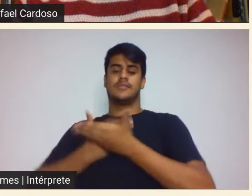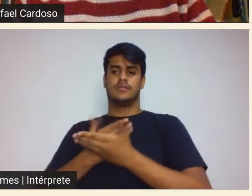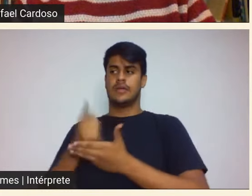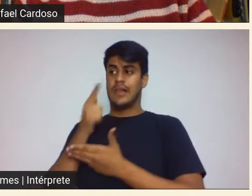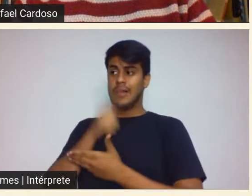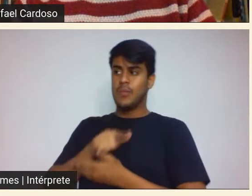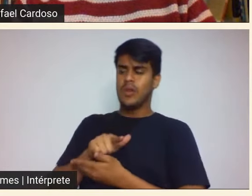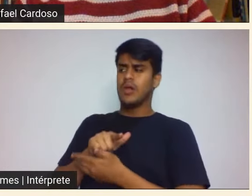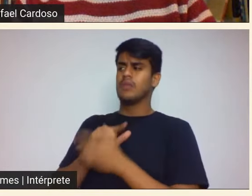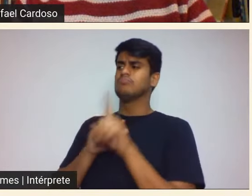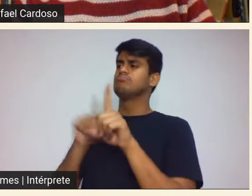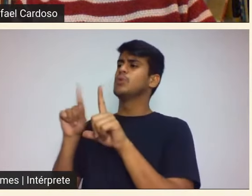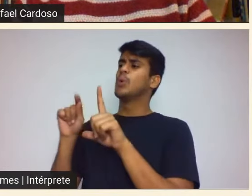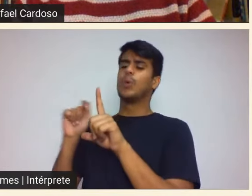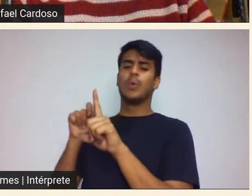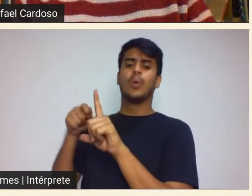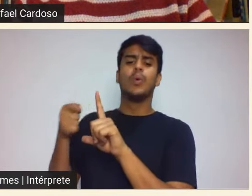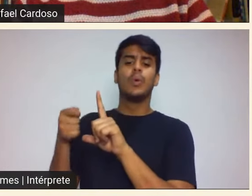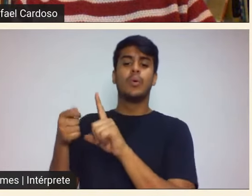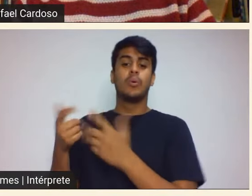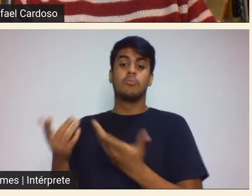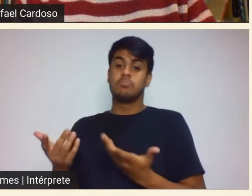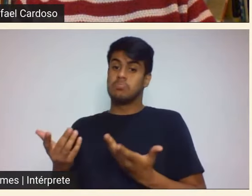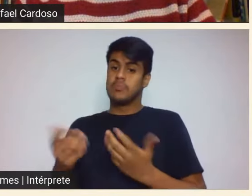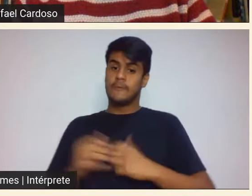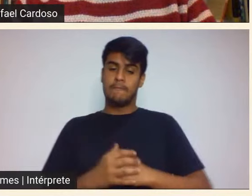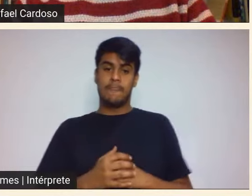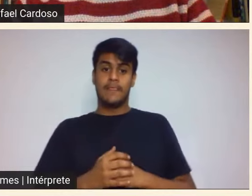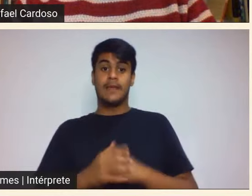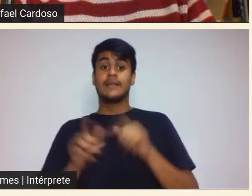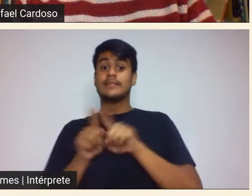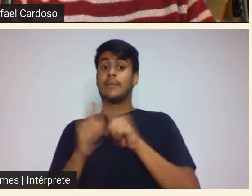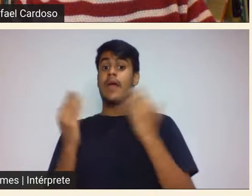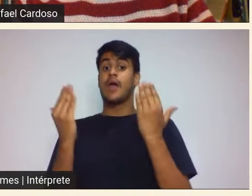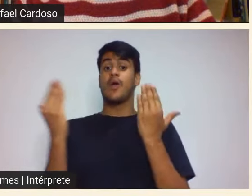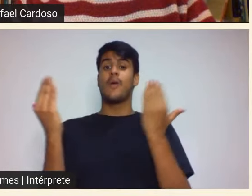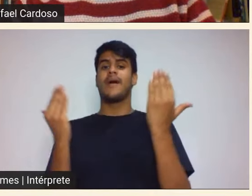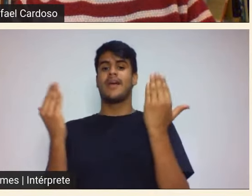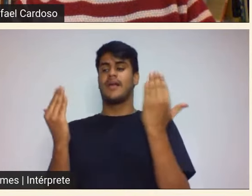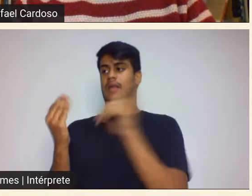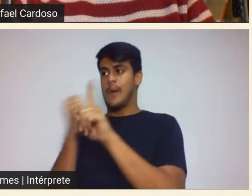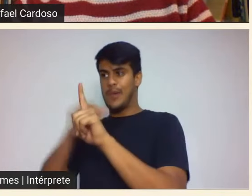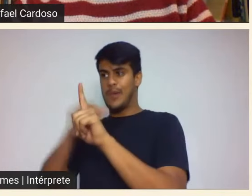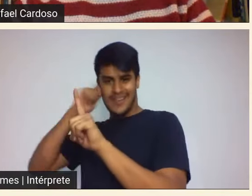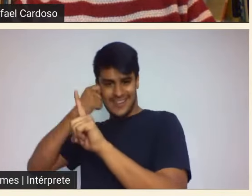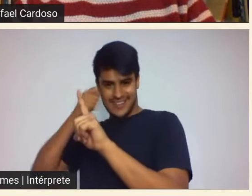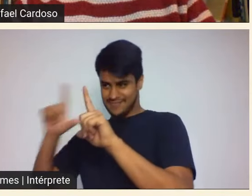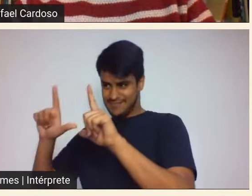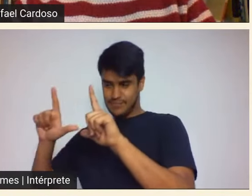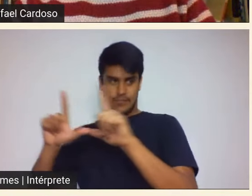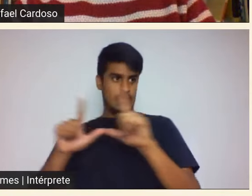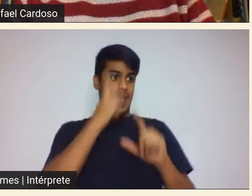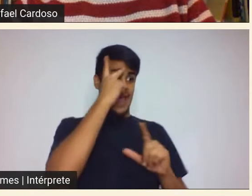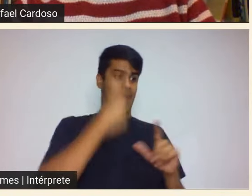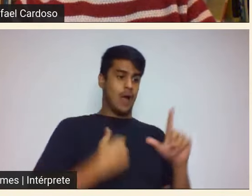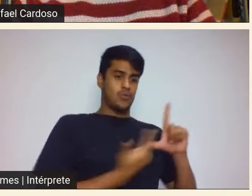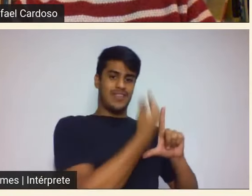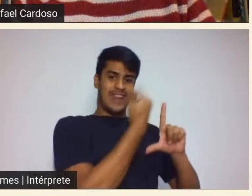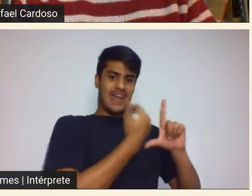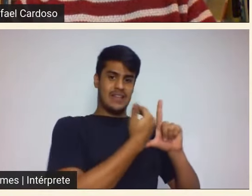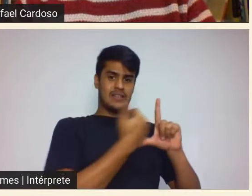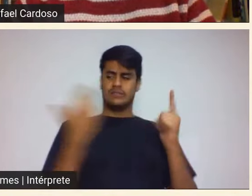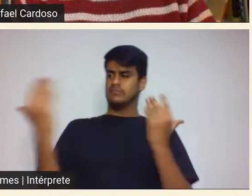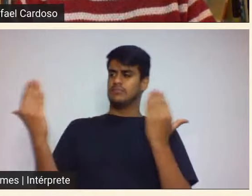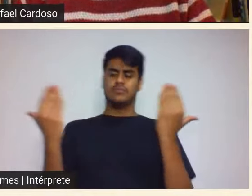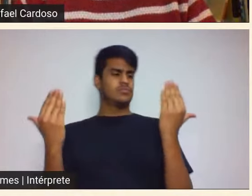ser, fazendo relação com essa mulher que a Tarsila é, né? Eu não estou querendo que